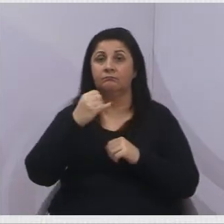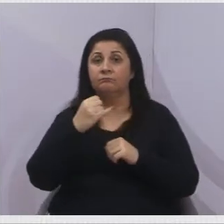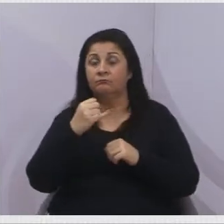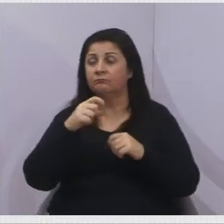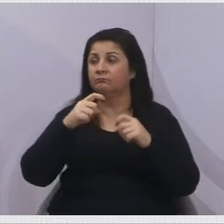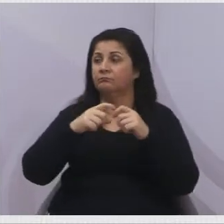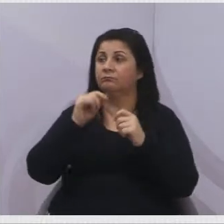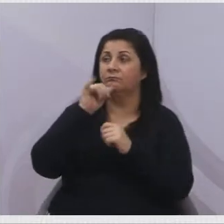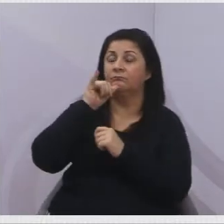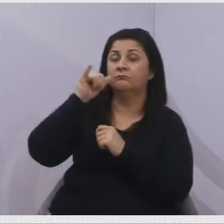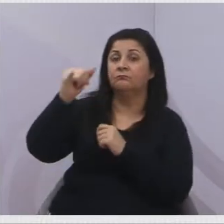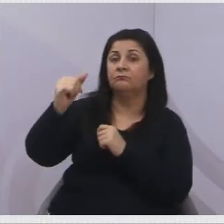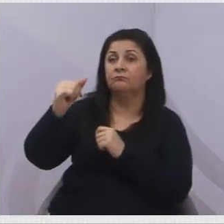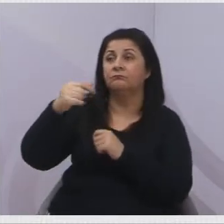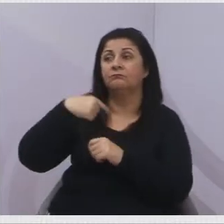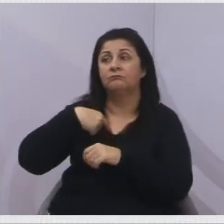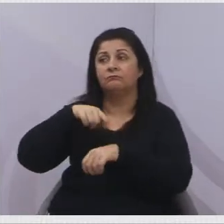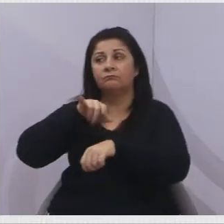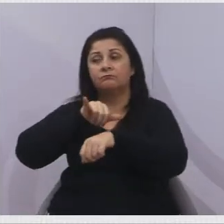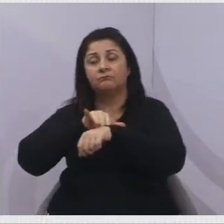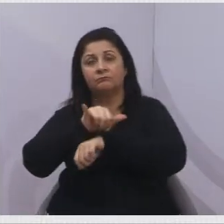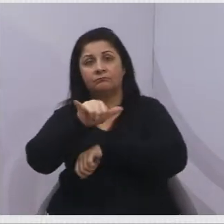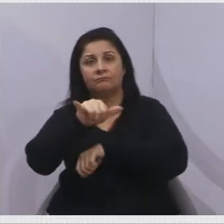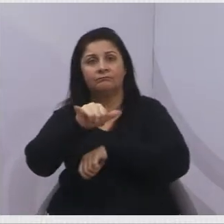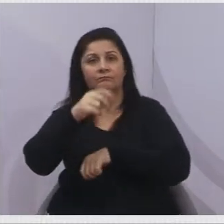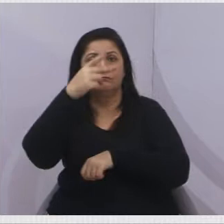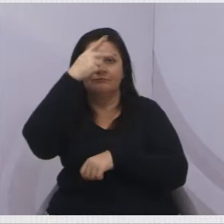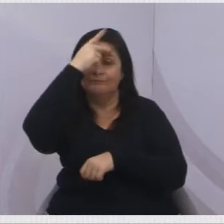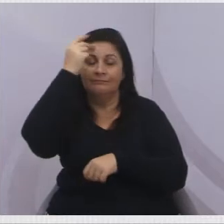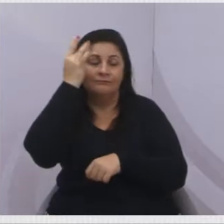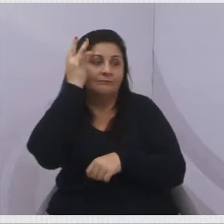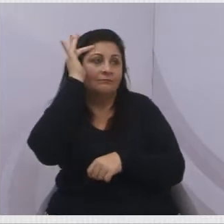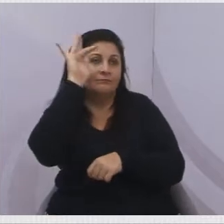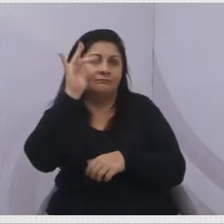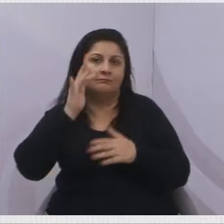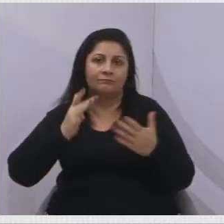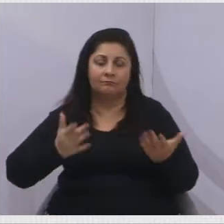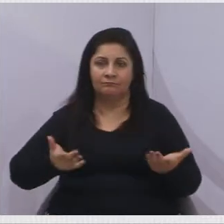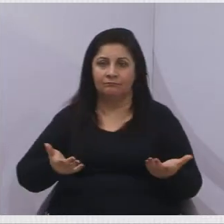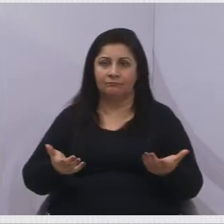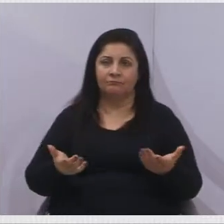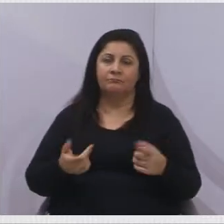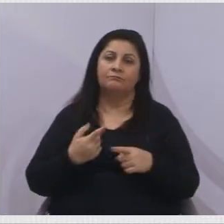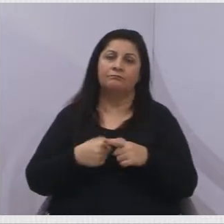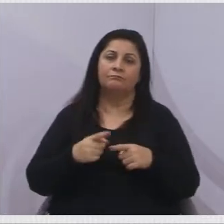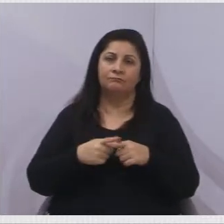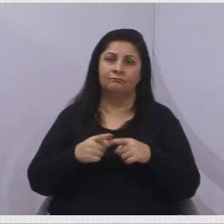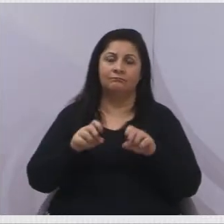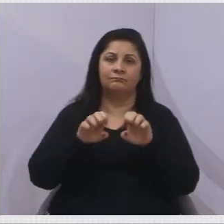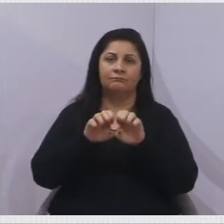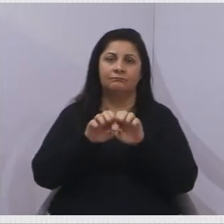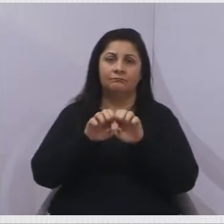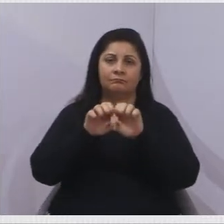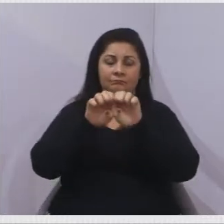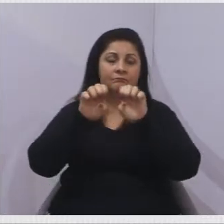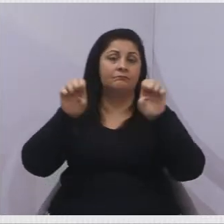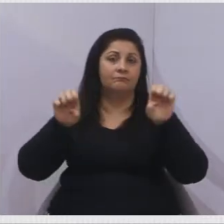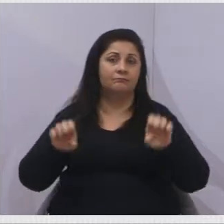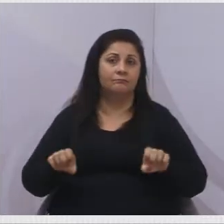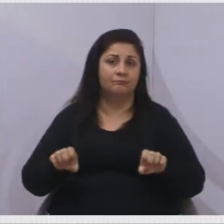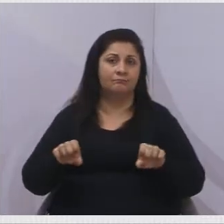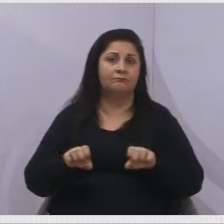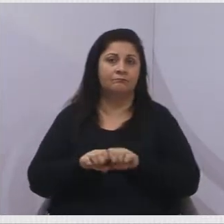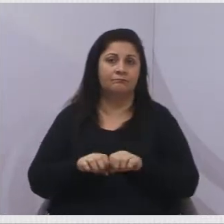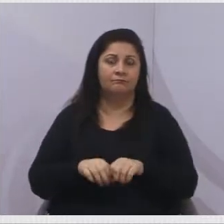que vai faltar no dia que ele deveria estar trabalhando. Então, isso acaba gerando um problema no sistema se a gente não faz